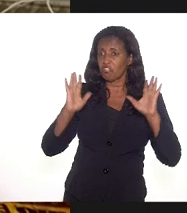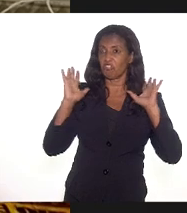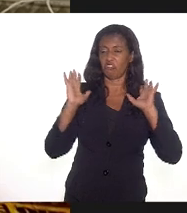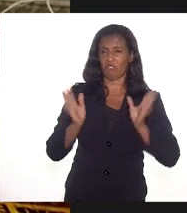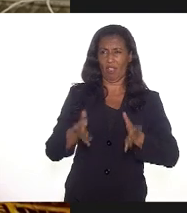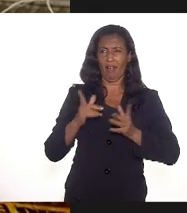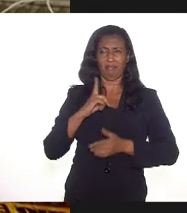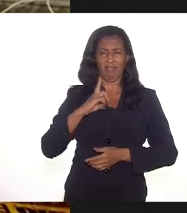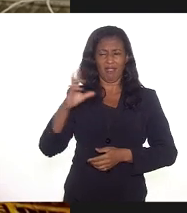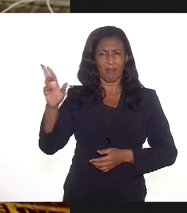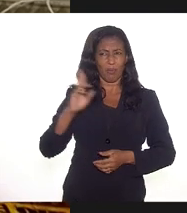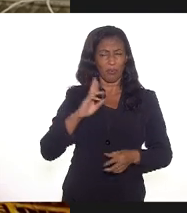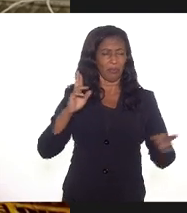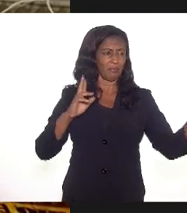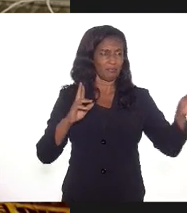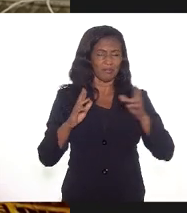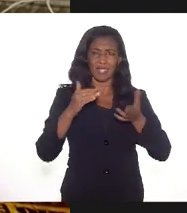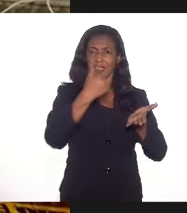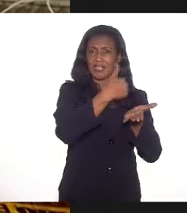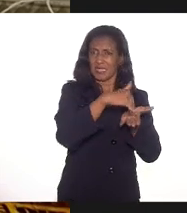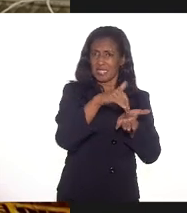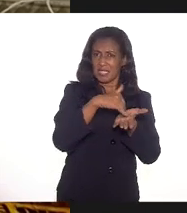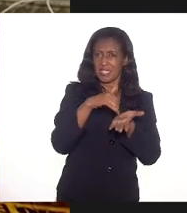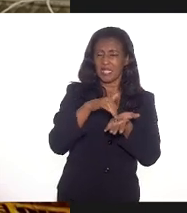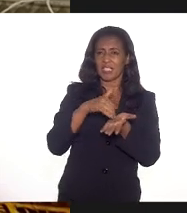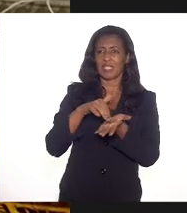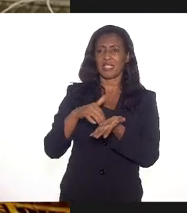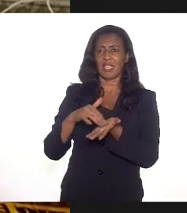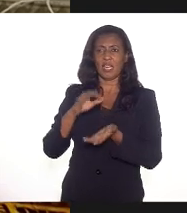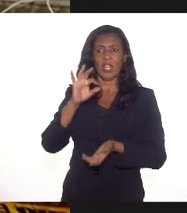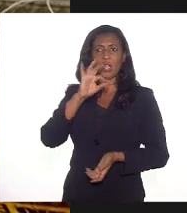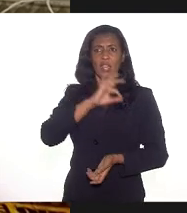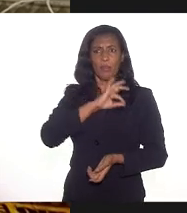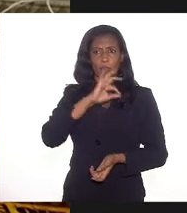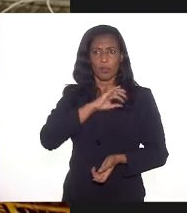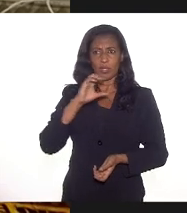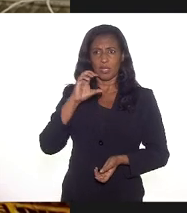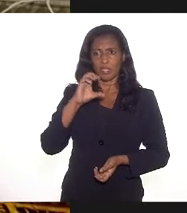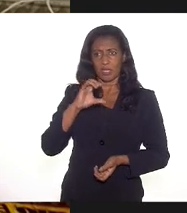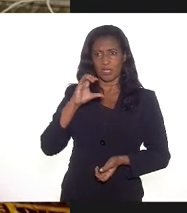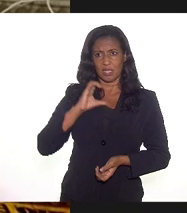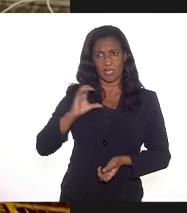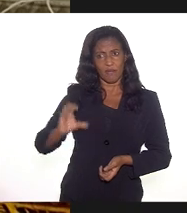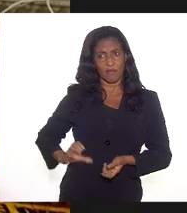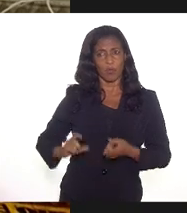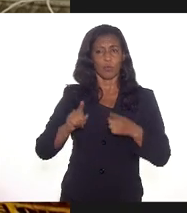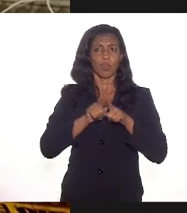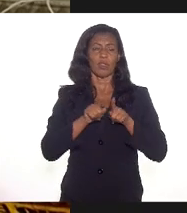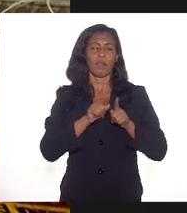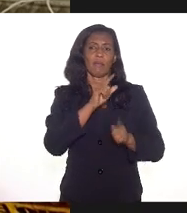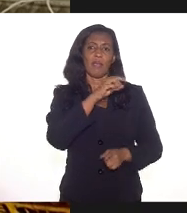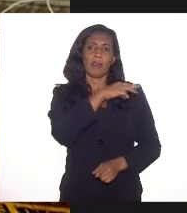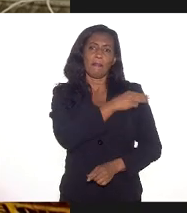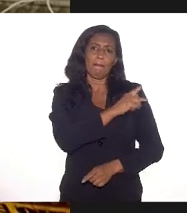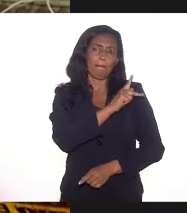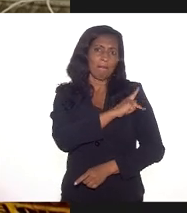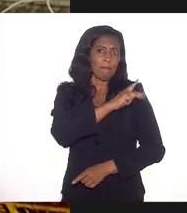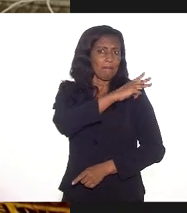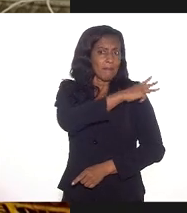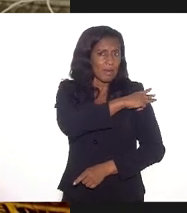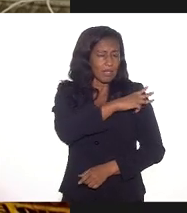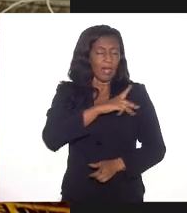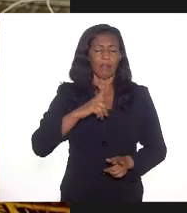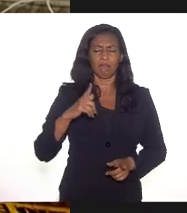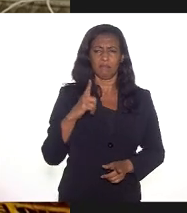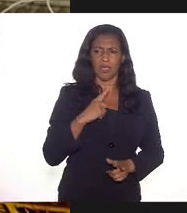já tem uma resposta da Secretaria de Polícia Militar e de Polícia Civil do Estado do Rio de Janeiro